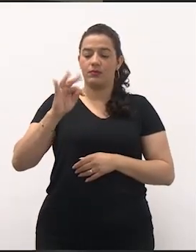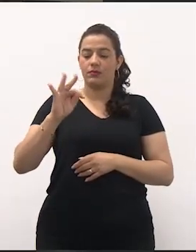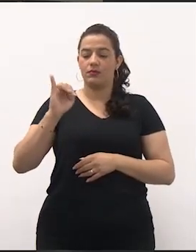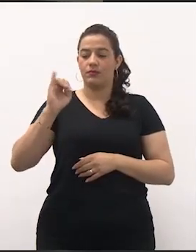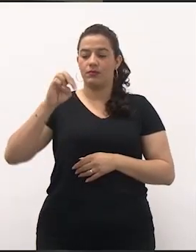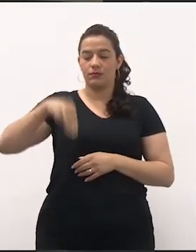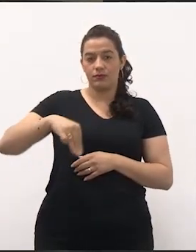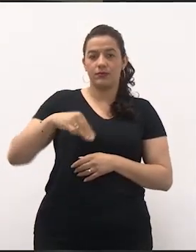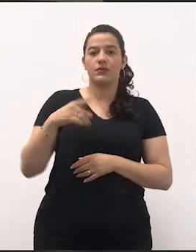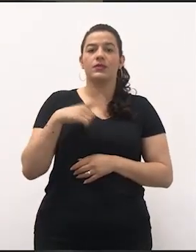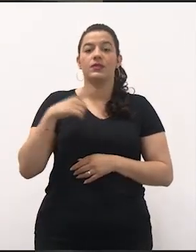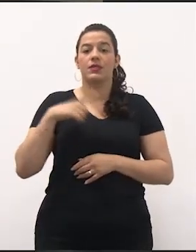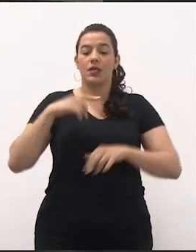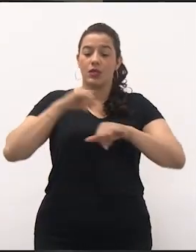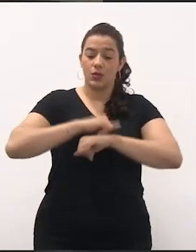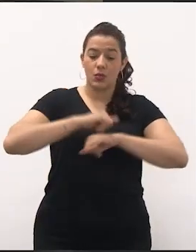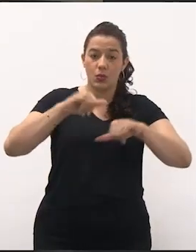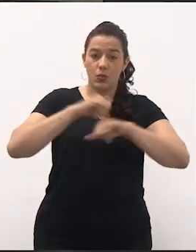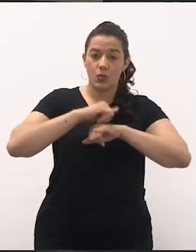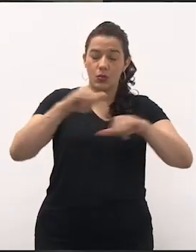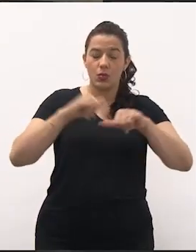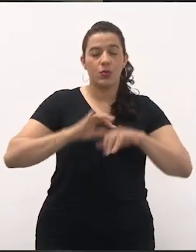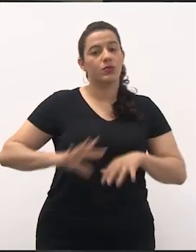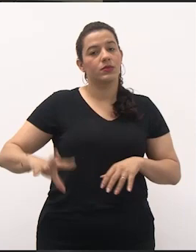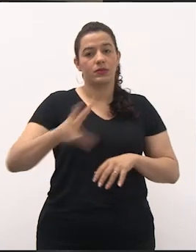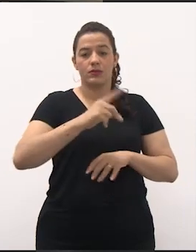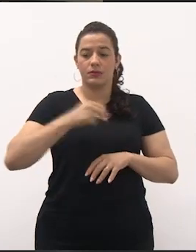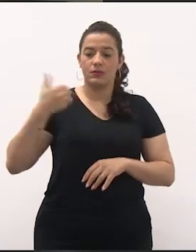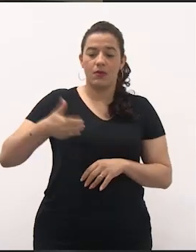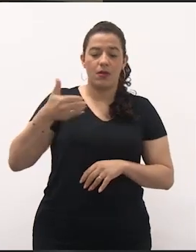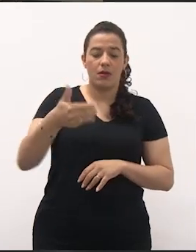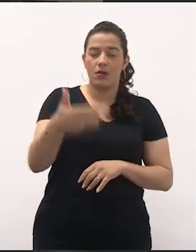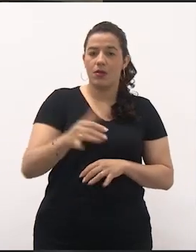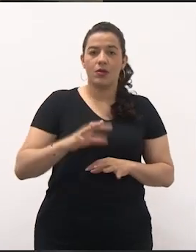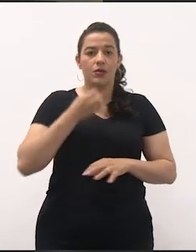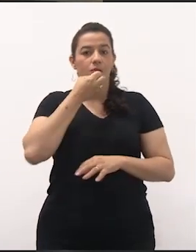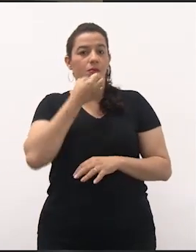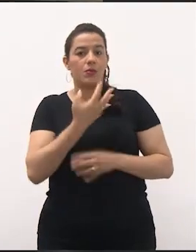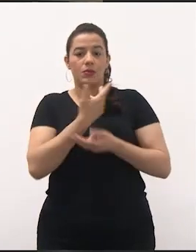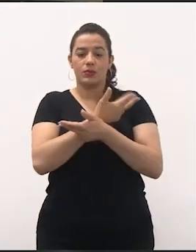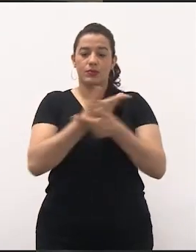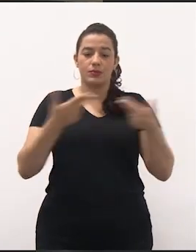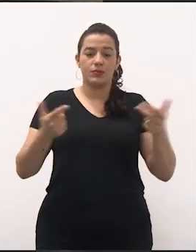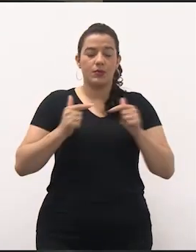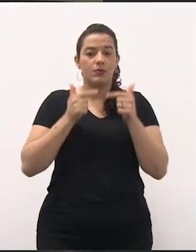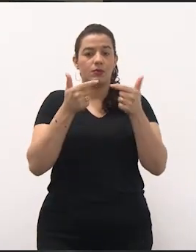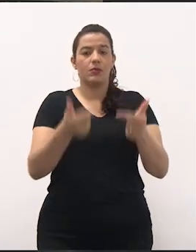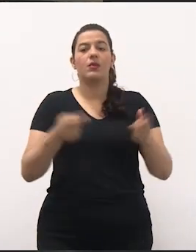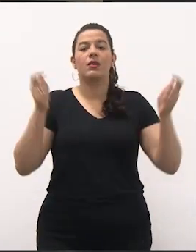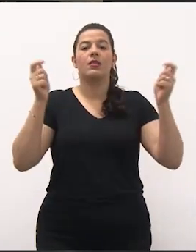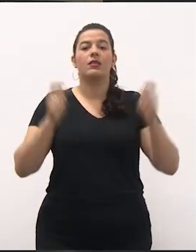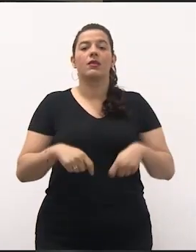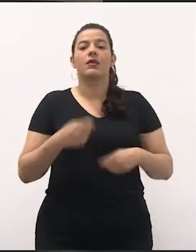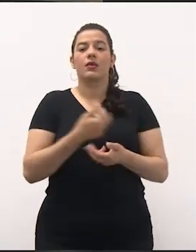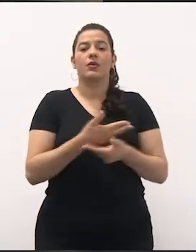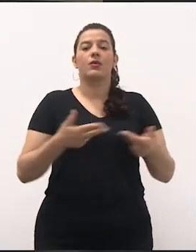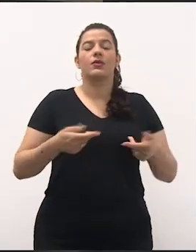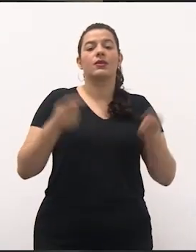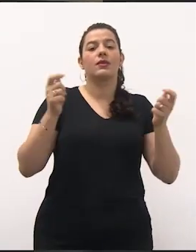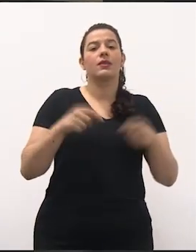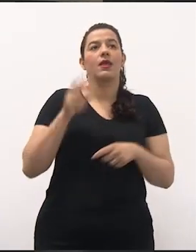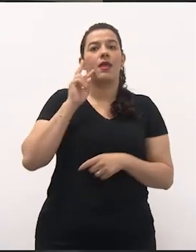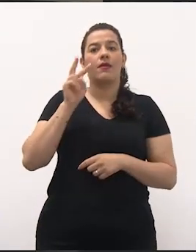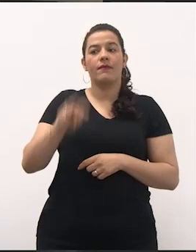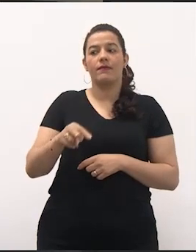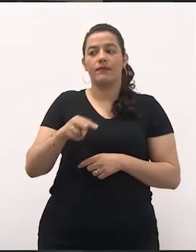Conviva, que é divulgado sempre com boas práticas, e foram os materiais que têm a ver com